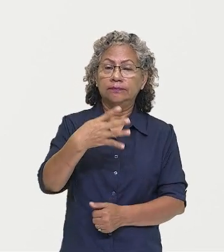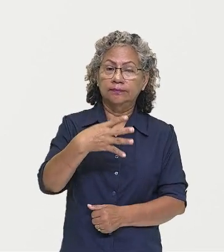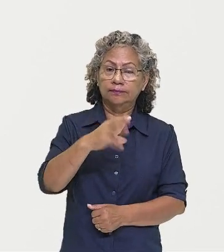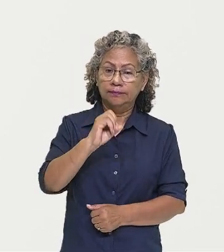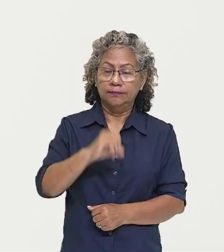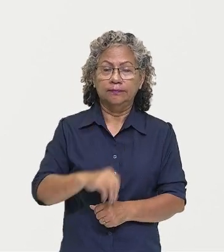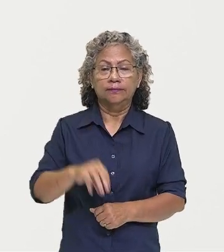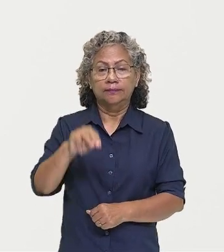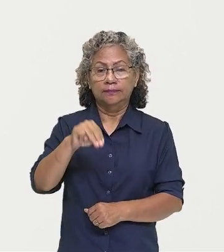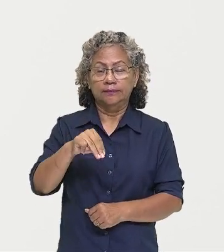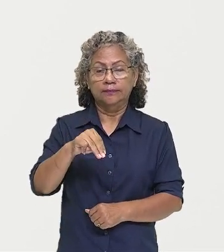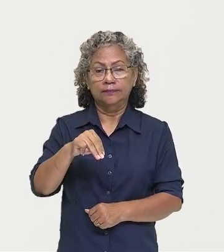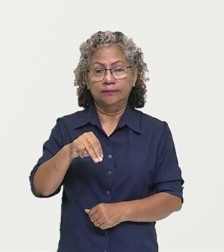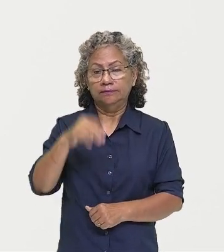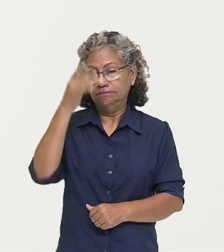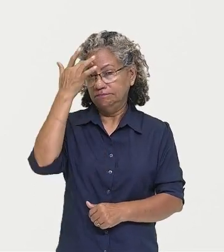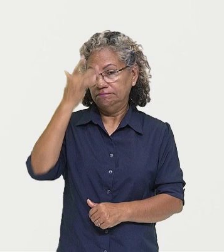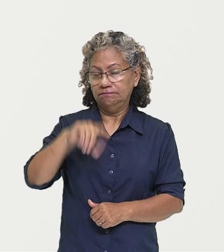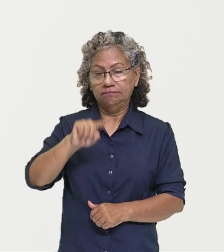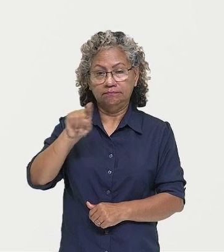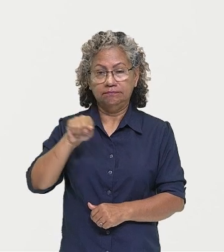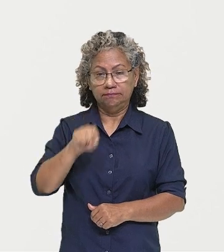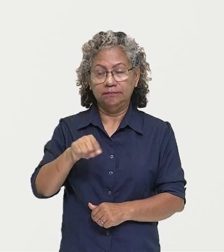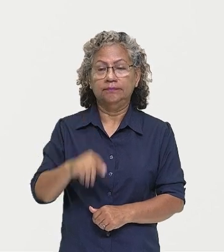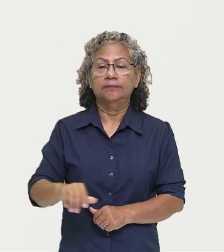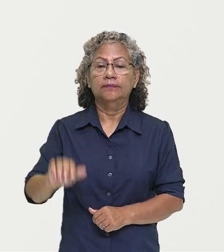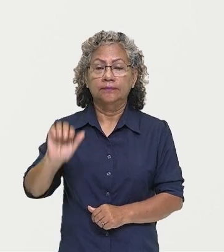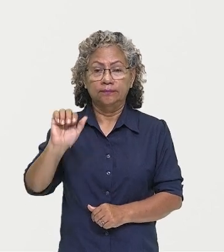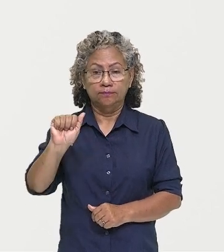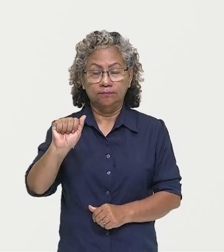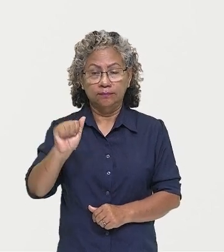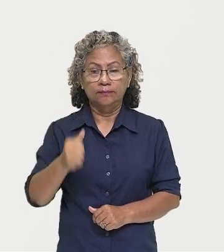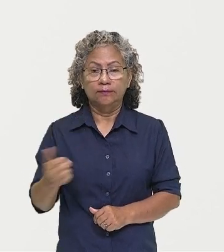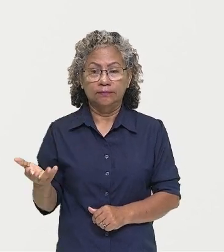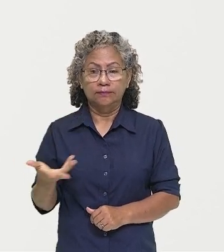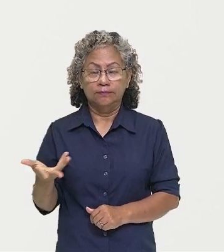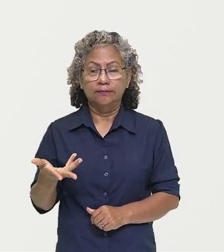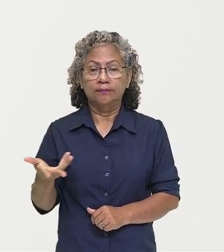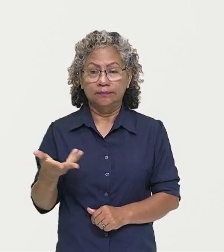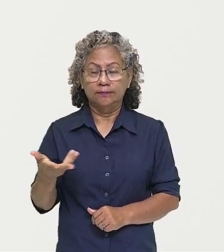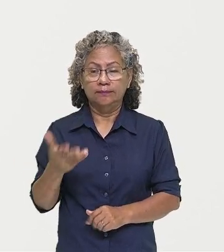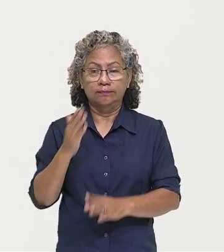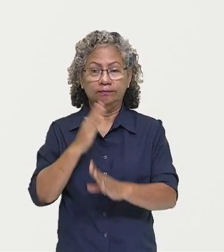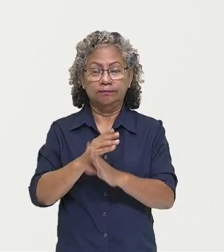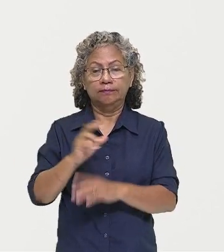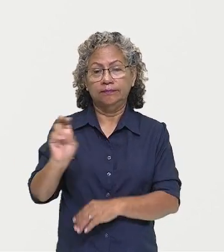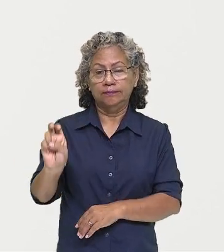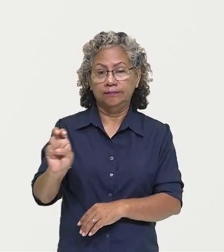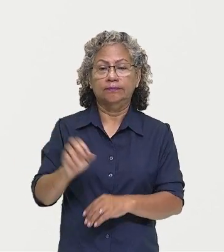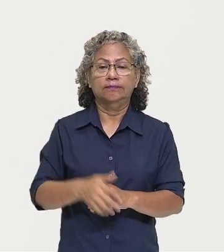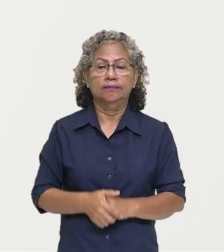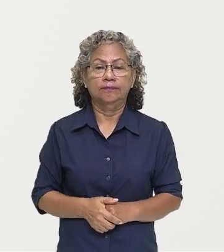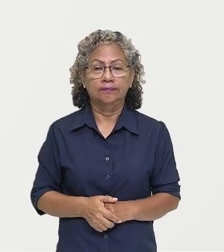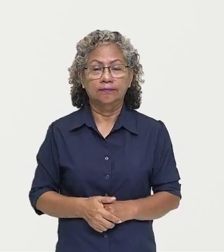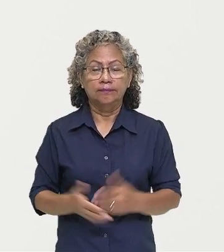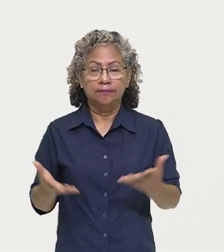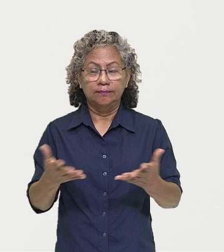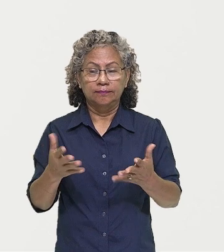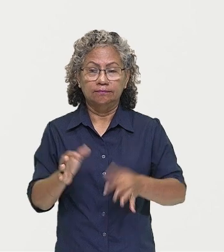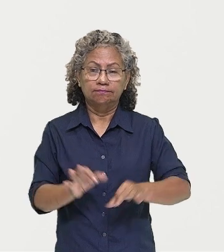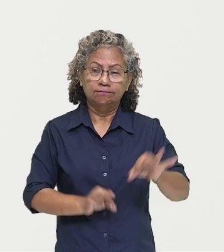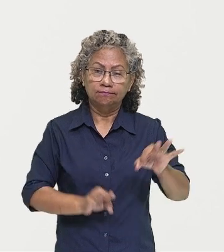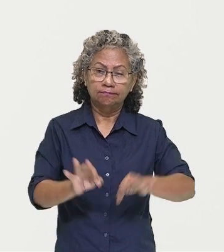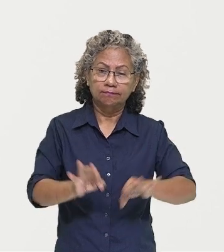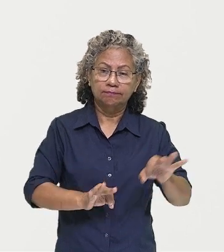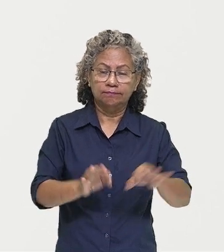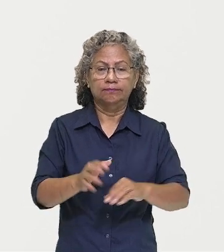quanto vale, a aceleração que eu acabei de encontrar é 5. Substituindo os valores, como